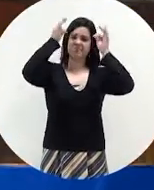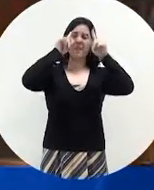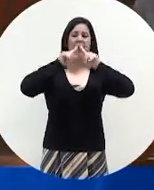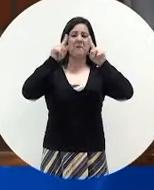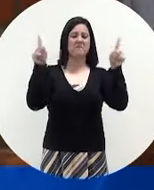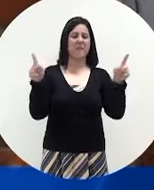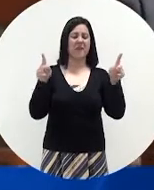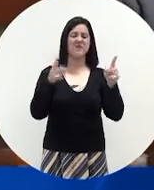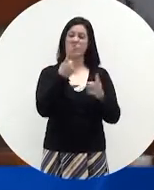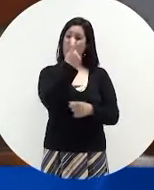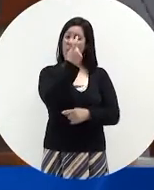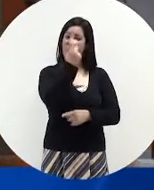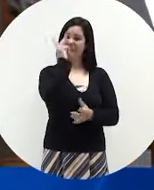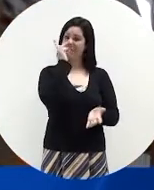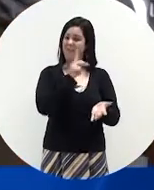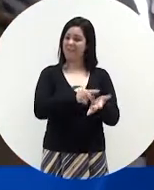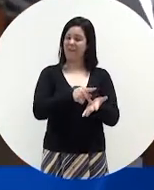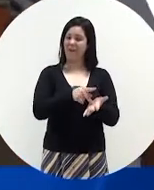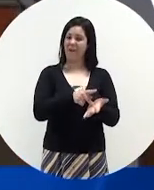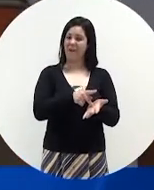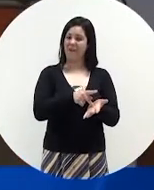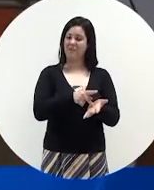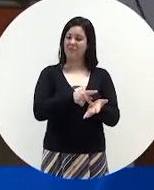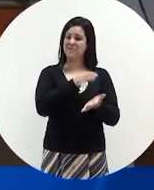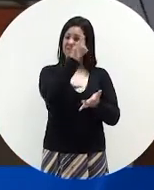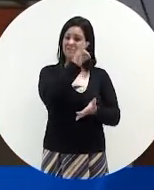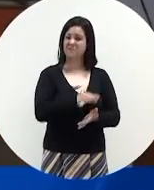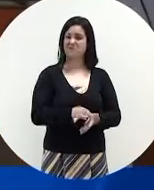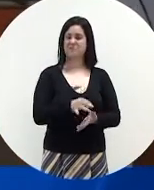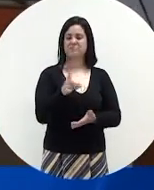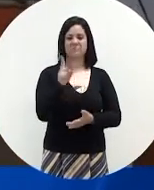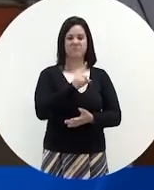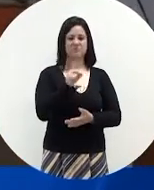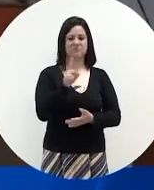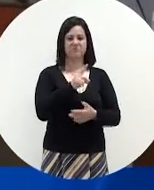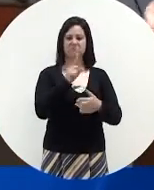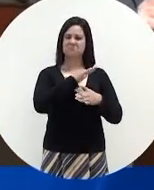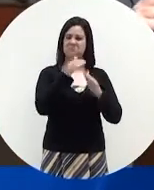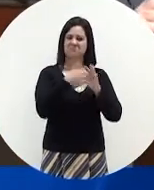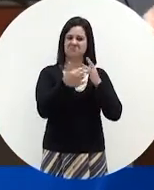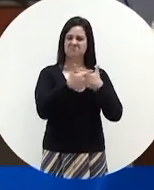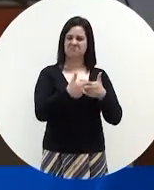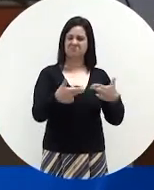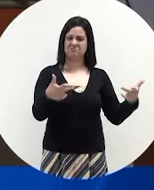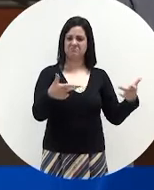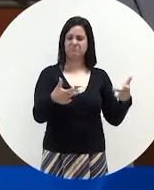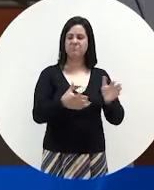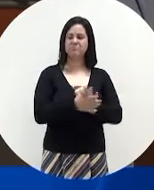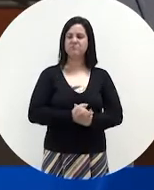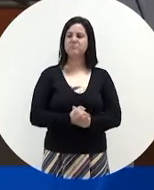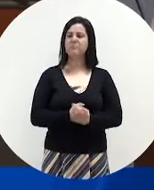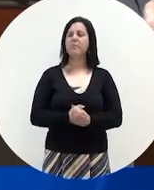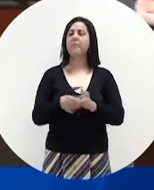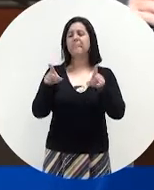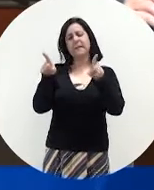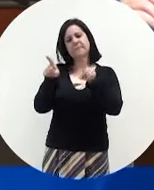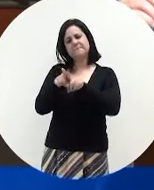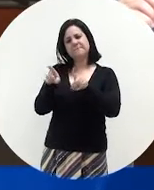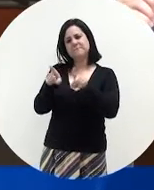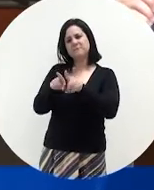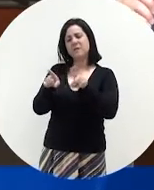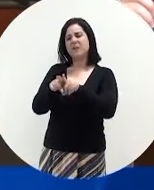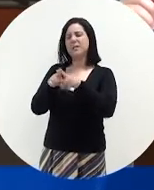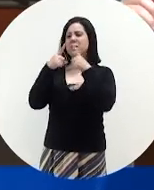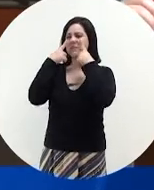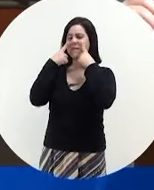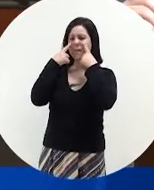termos que são colocados pelo método científico. ela pode ser propagada como